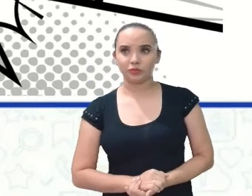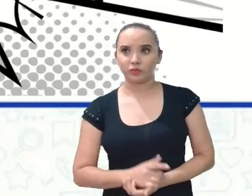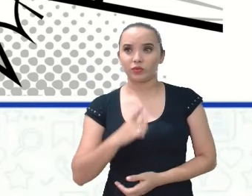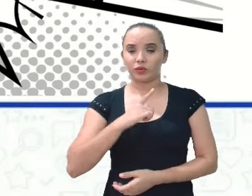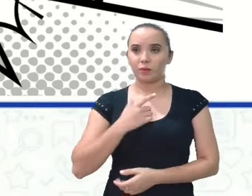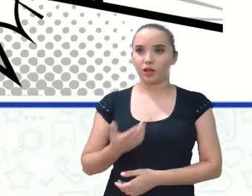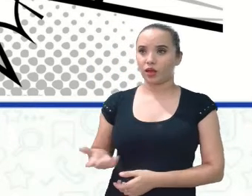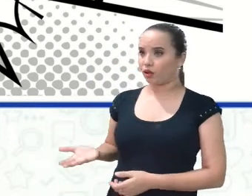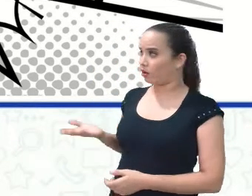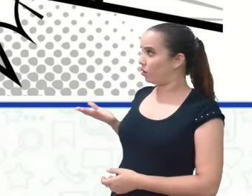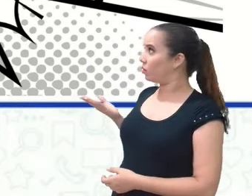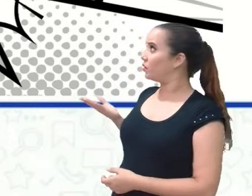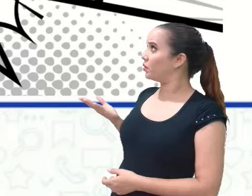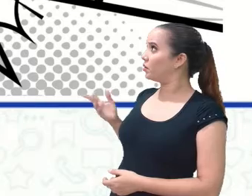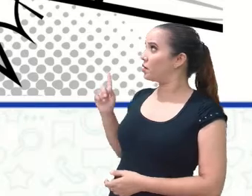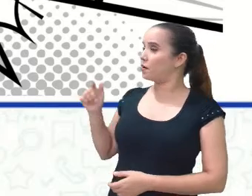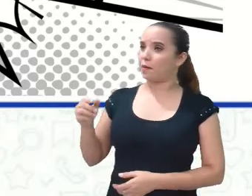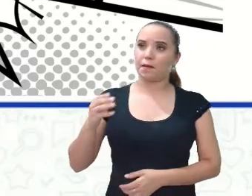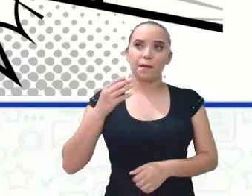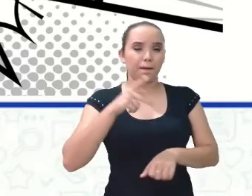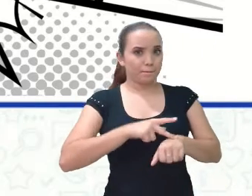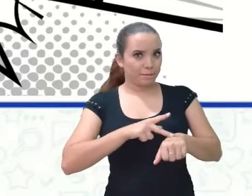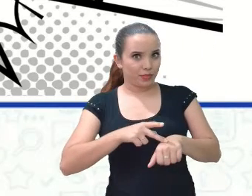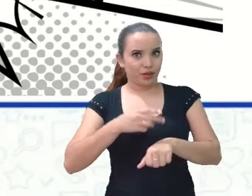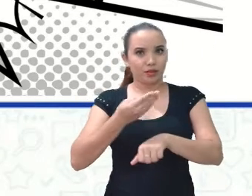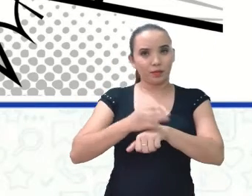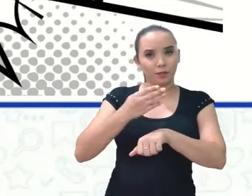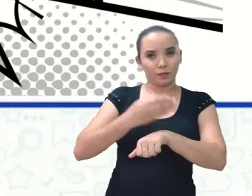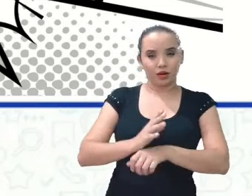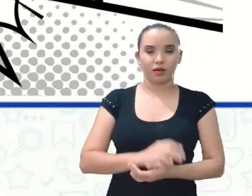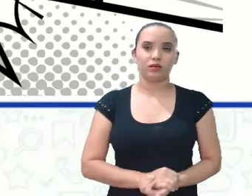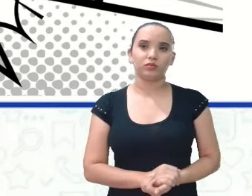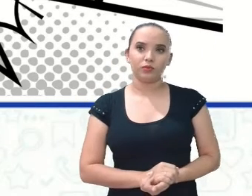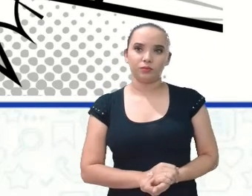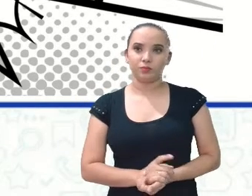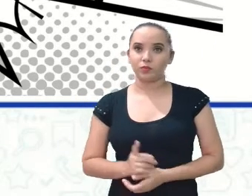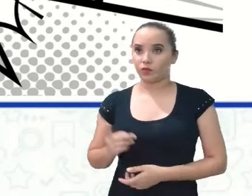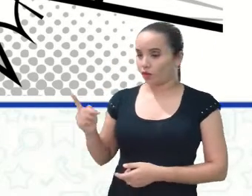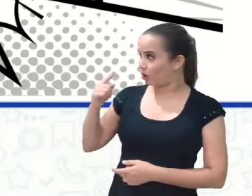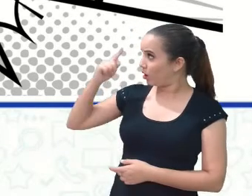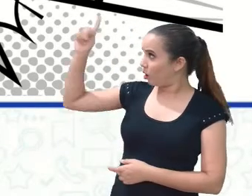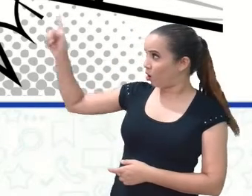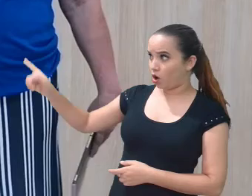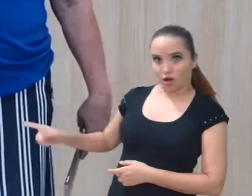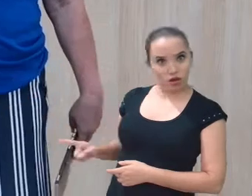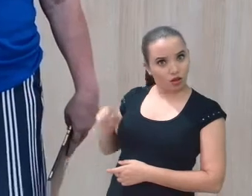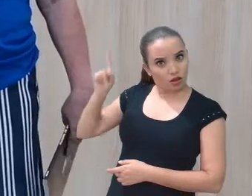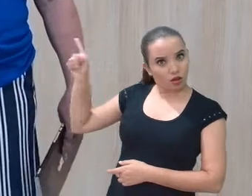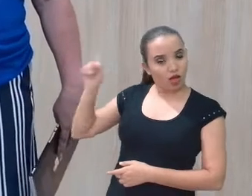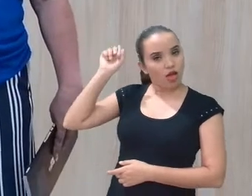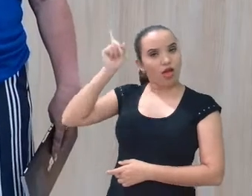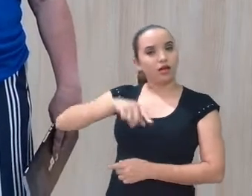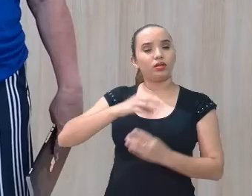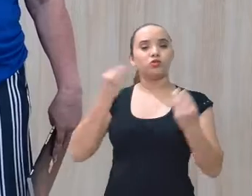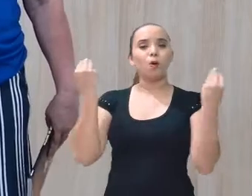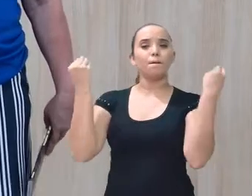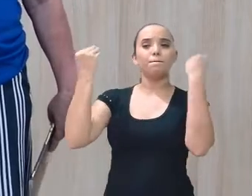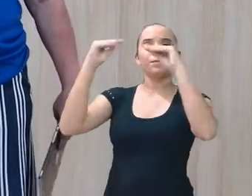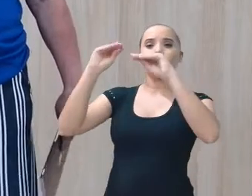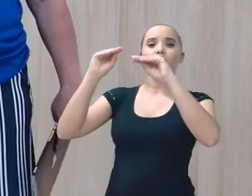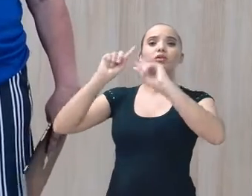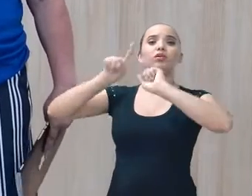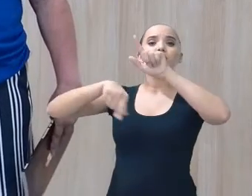outra diagrama do Canva em preto e branco, do outro lado. Esses diagramas você coloca lá na página e coloca